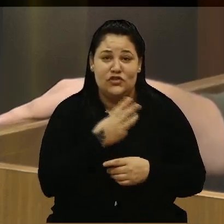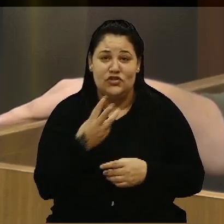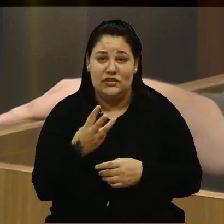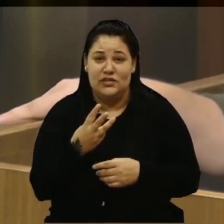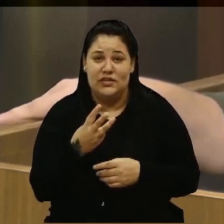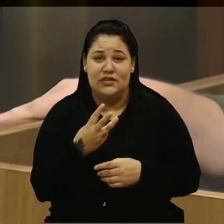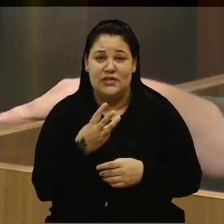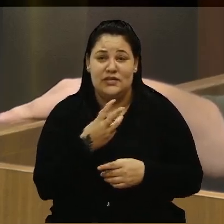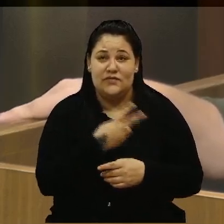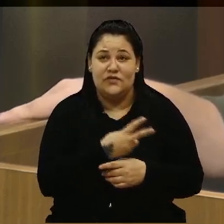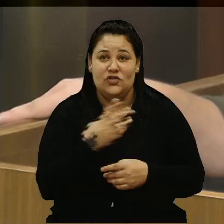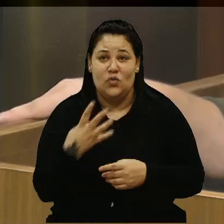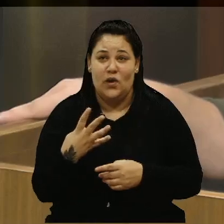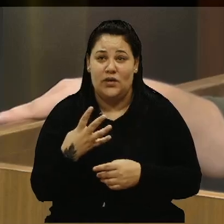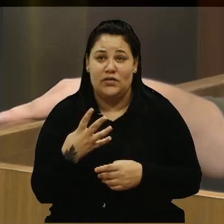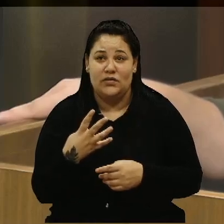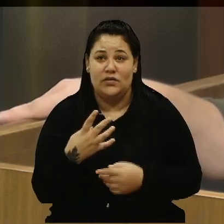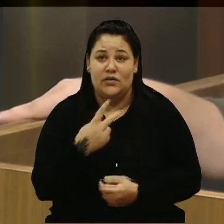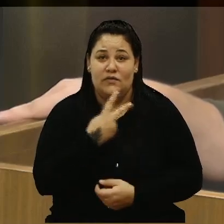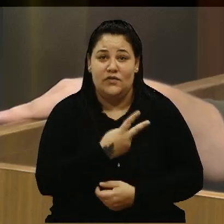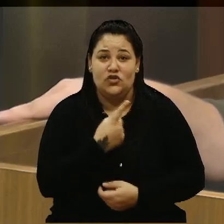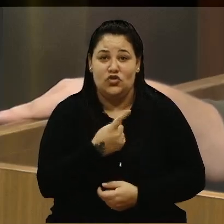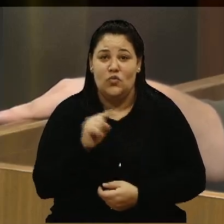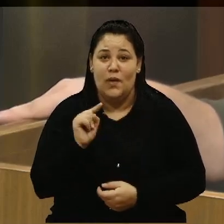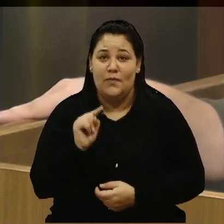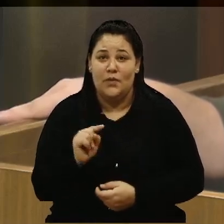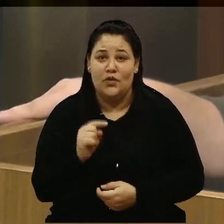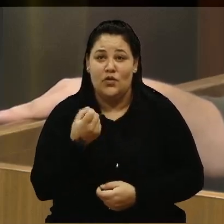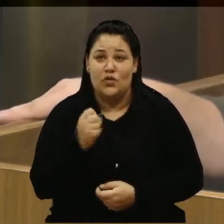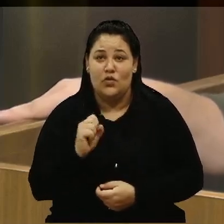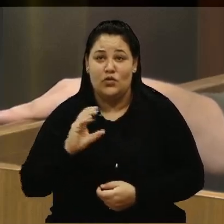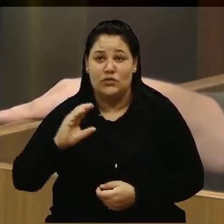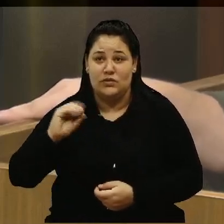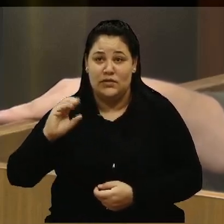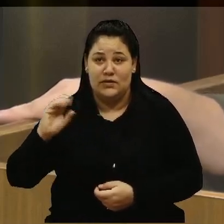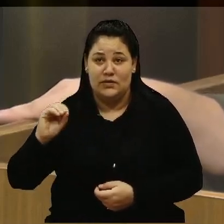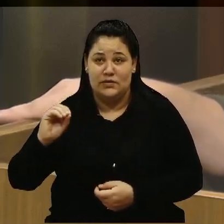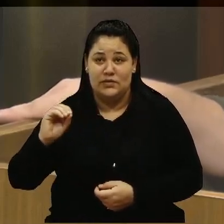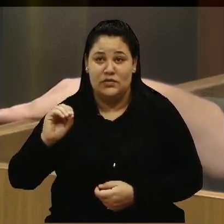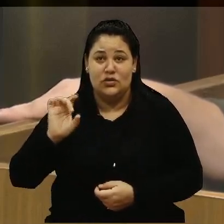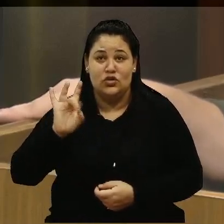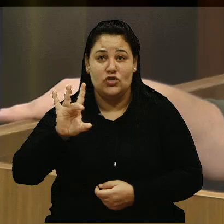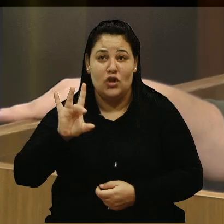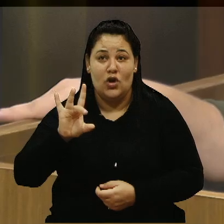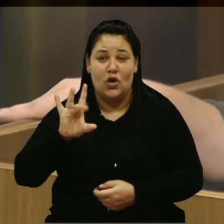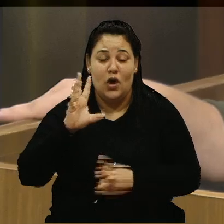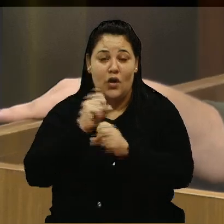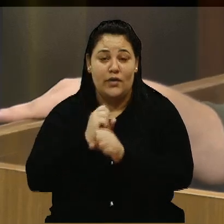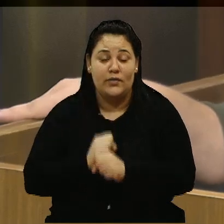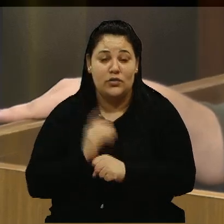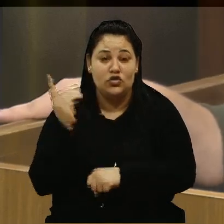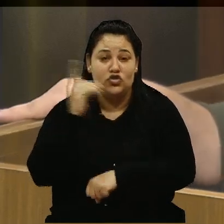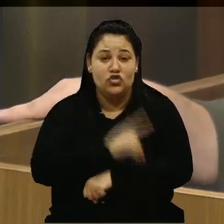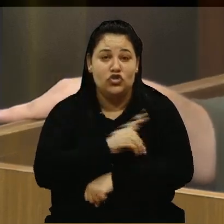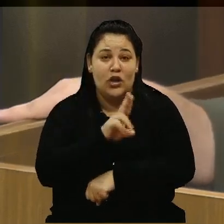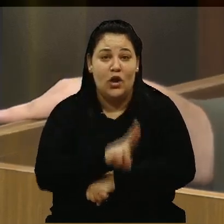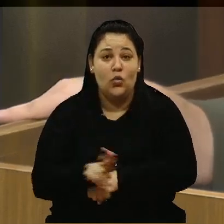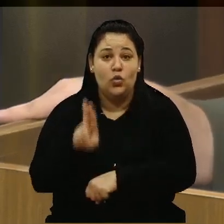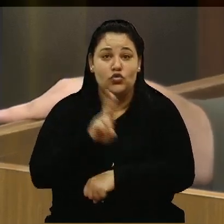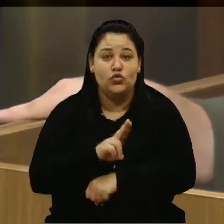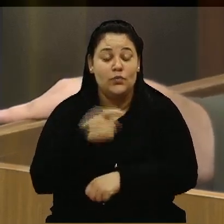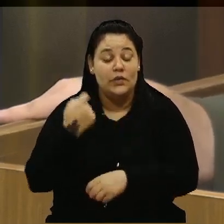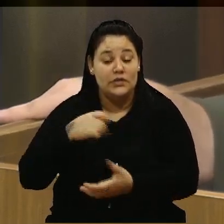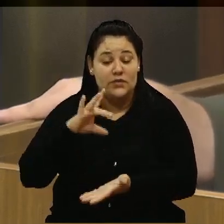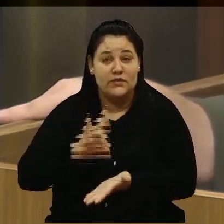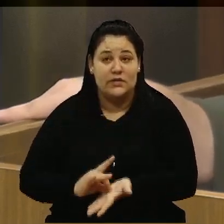24 dariam 21.800 castrações, contando somente dias úteis, gente. Isso tem que ficar bem